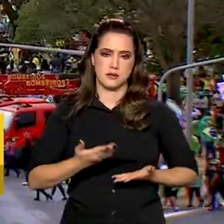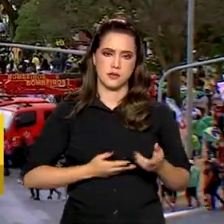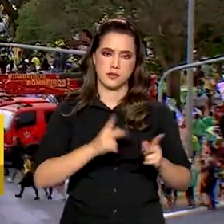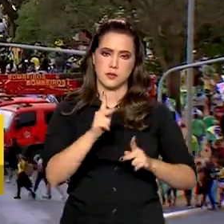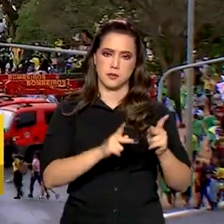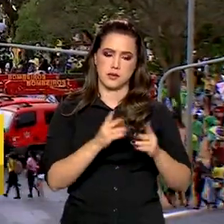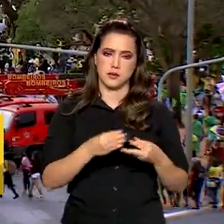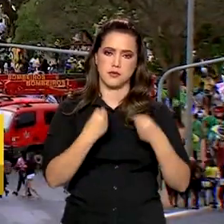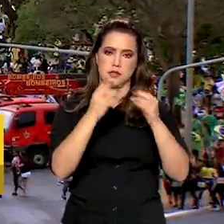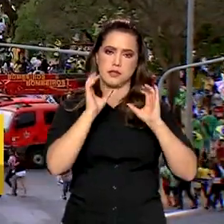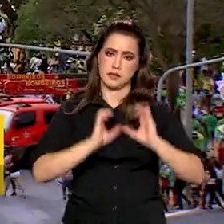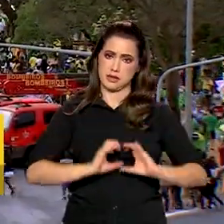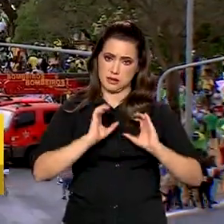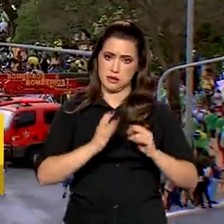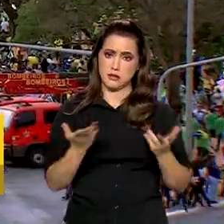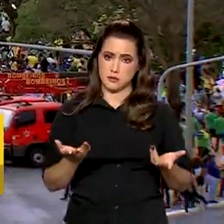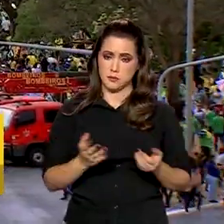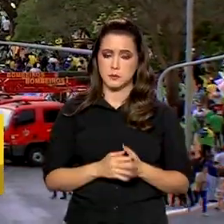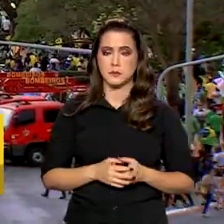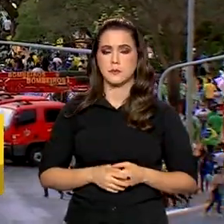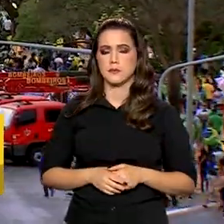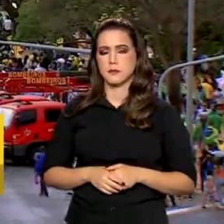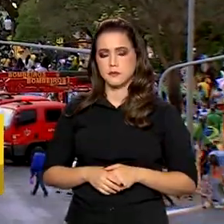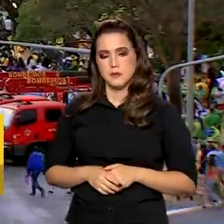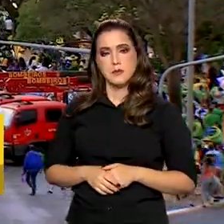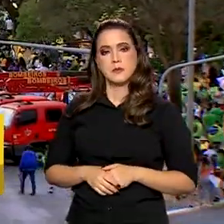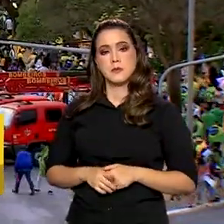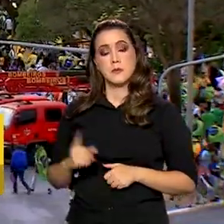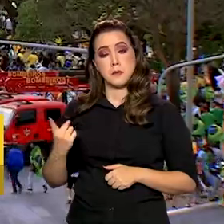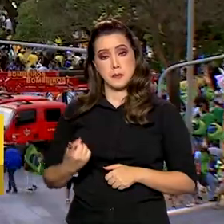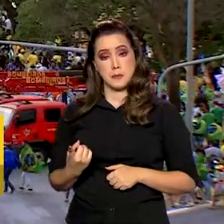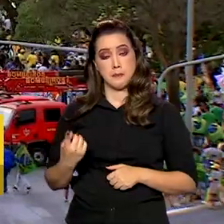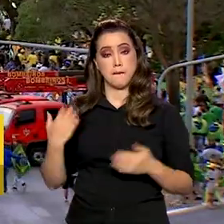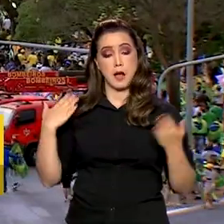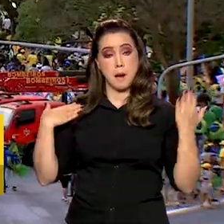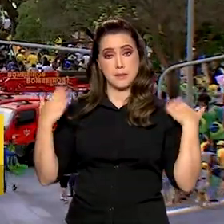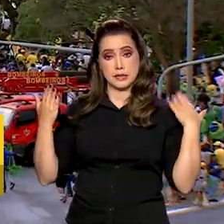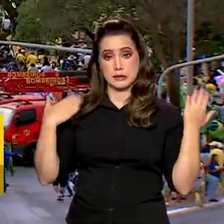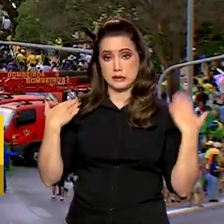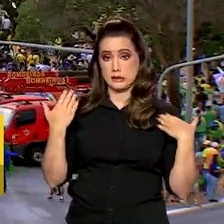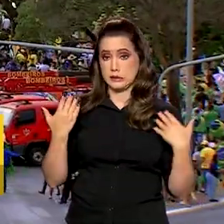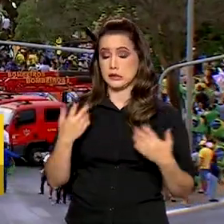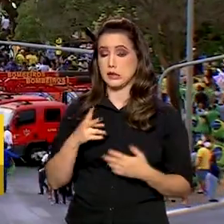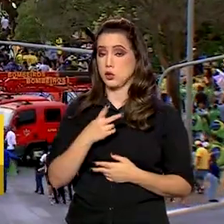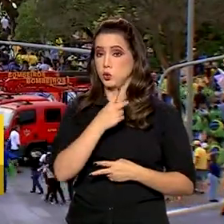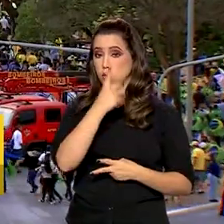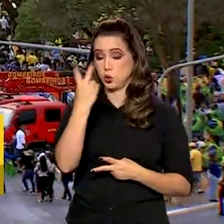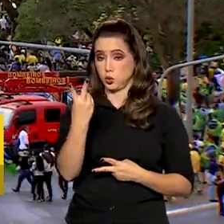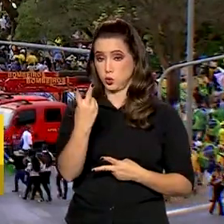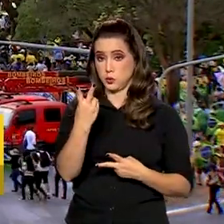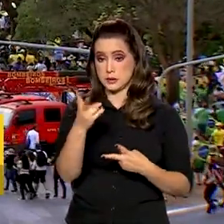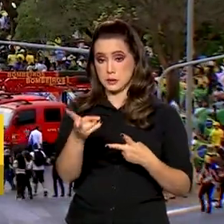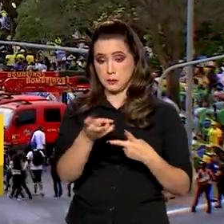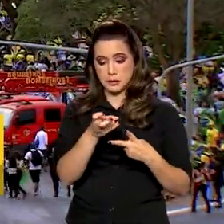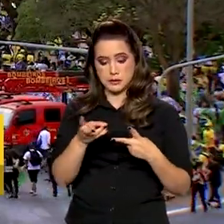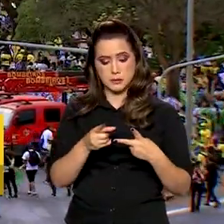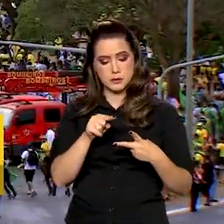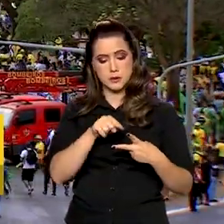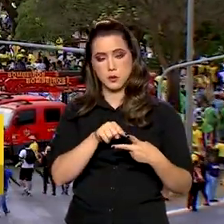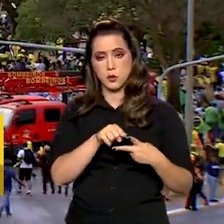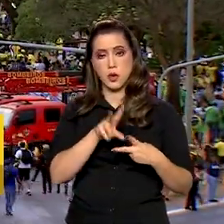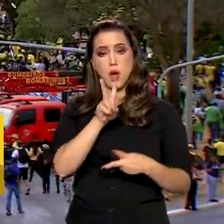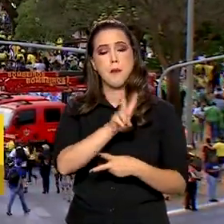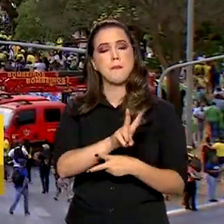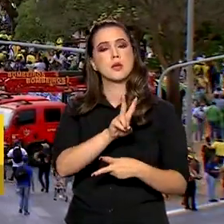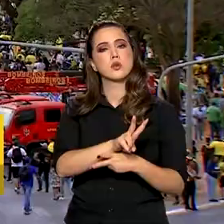proteção. A Marinha, ela tem uma característica dual. Então, ela tem essa função, principal, que é a